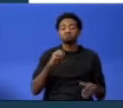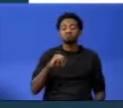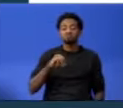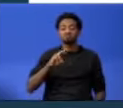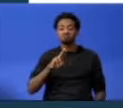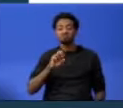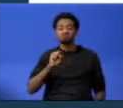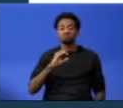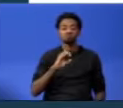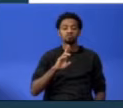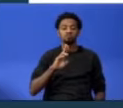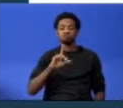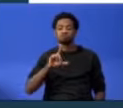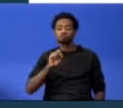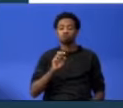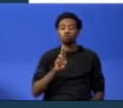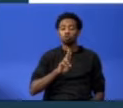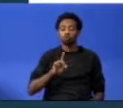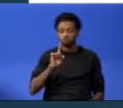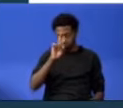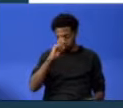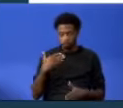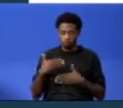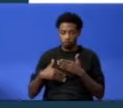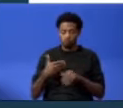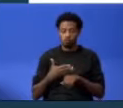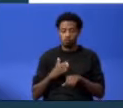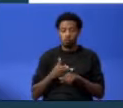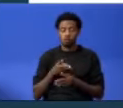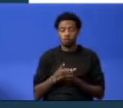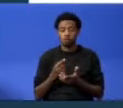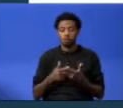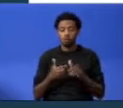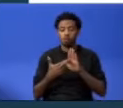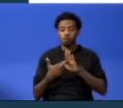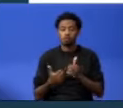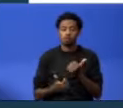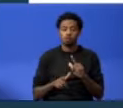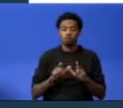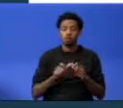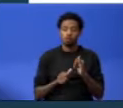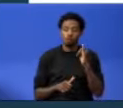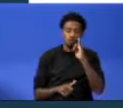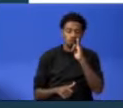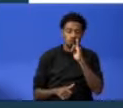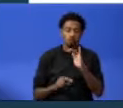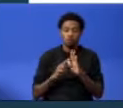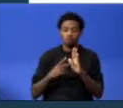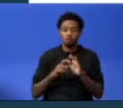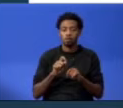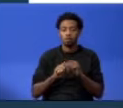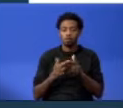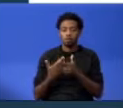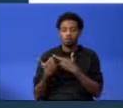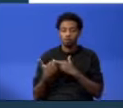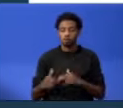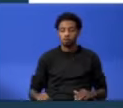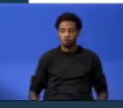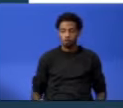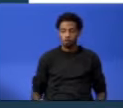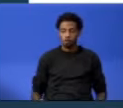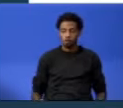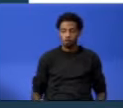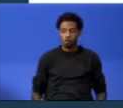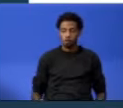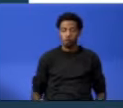aí no dia a dia, do treinamento. Então, a gente tem na própria representação da figura, a classificação enquanto à função. Então, o que